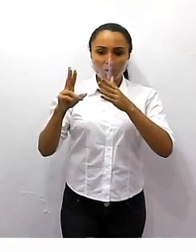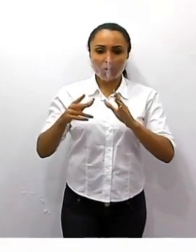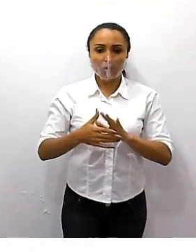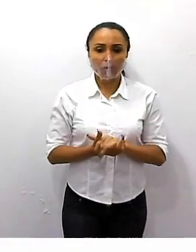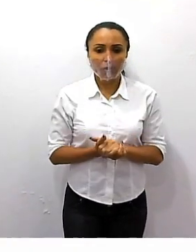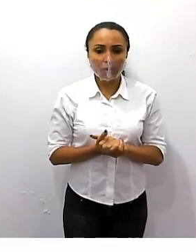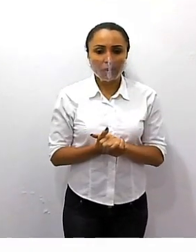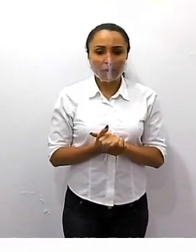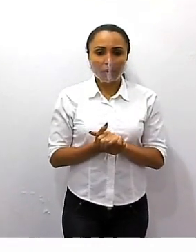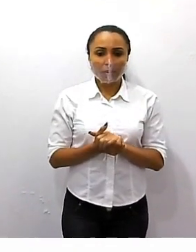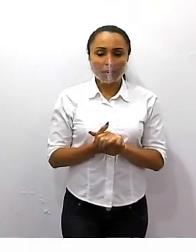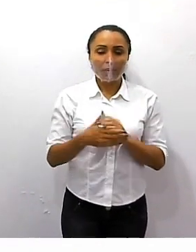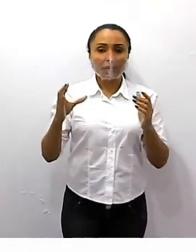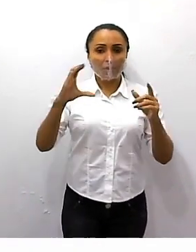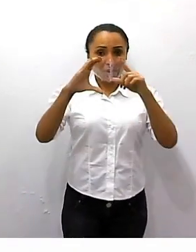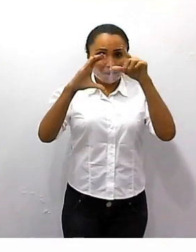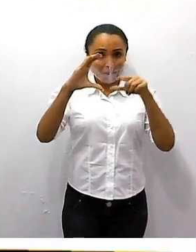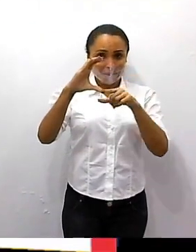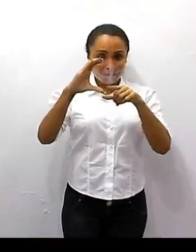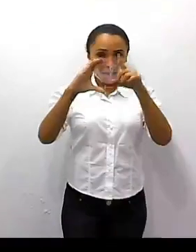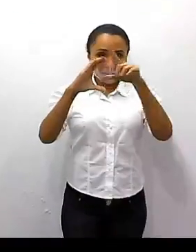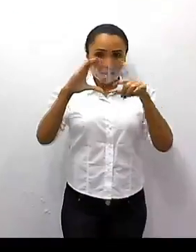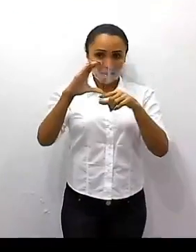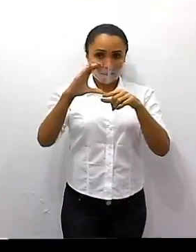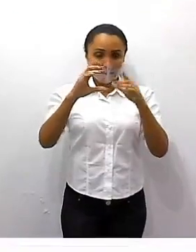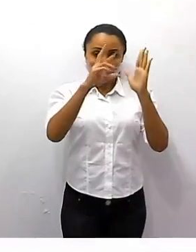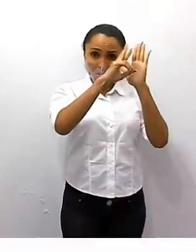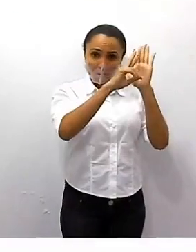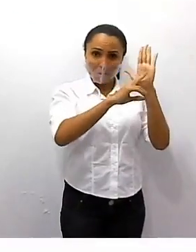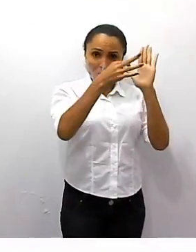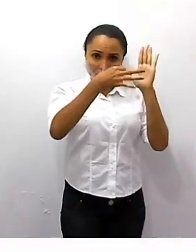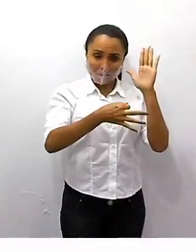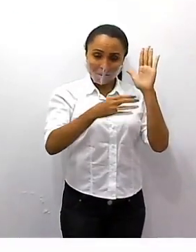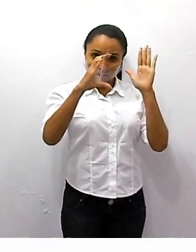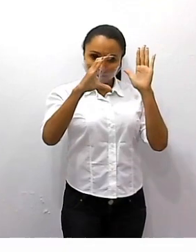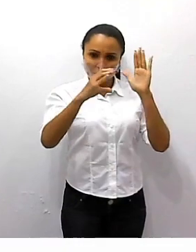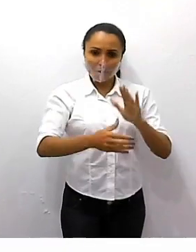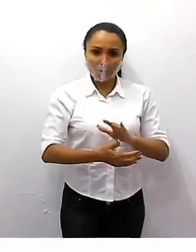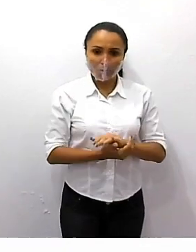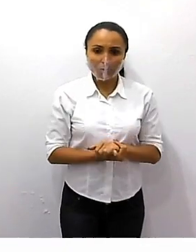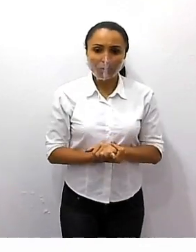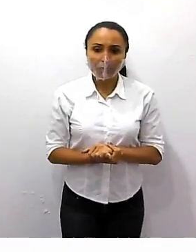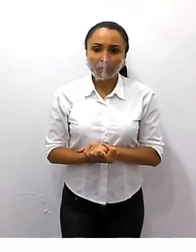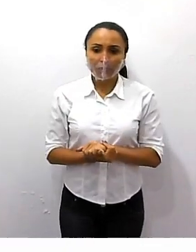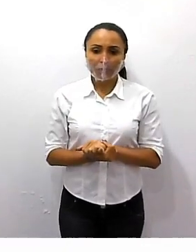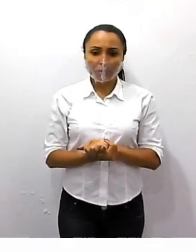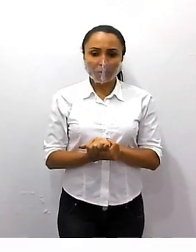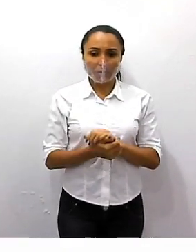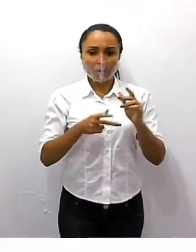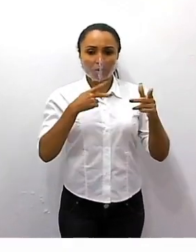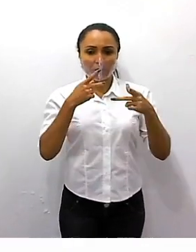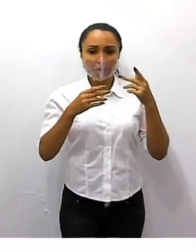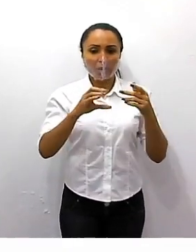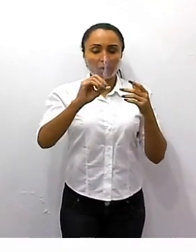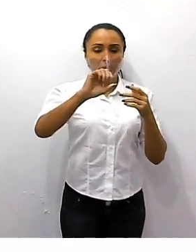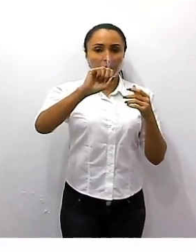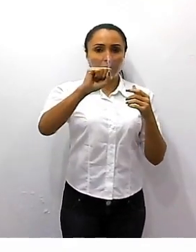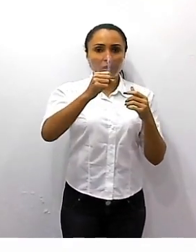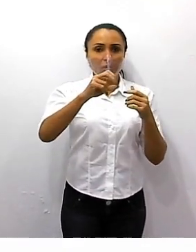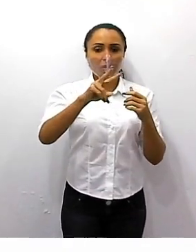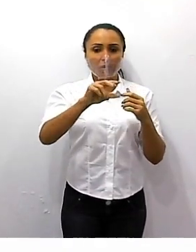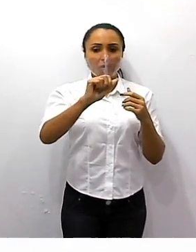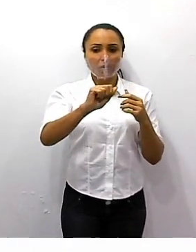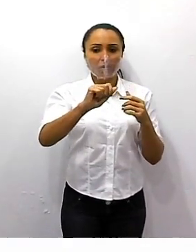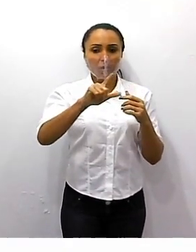a letra C, pessoal. Segunda questão. Olha ali, ó, acabei de falar dele, hein? Oswald de Andrade, o